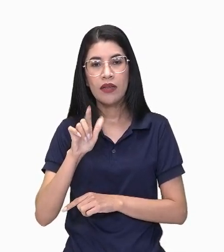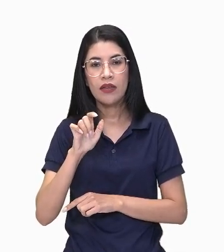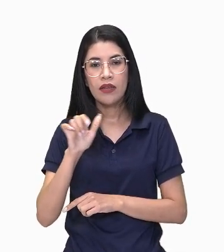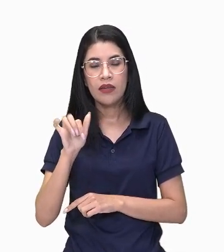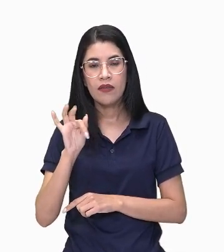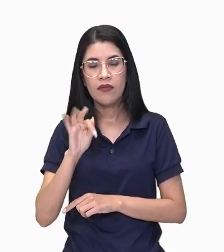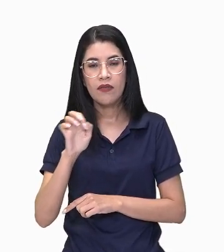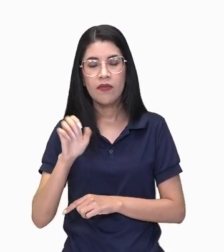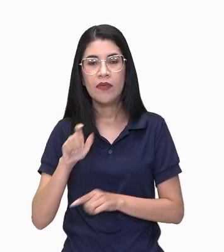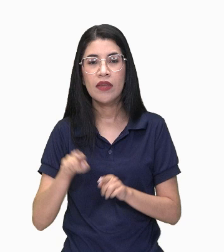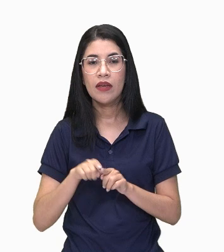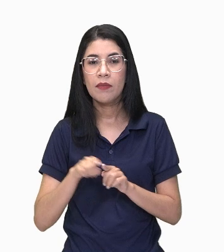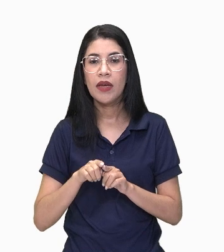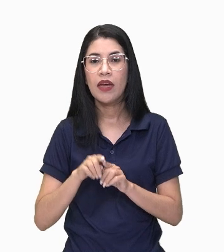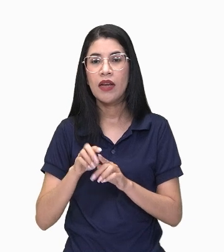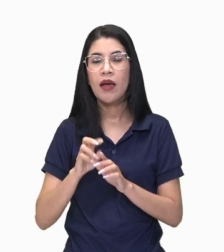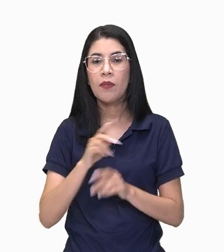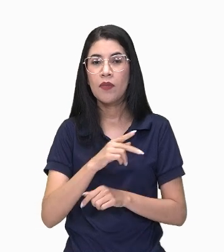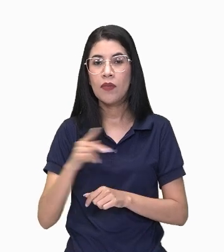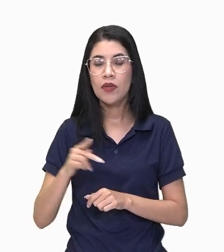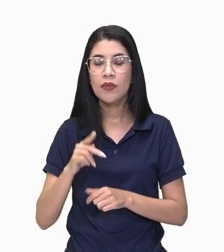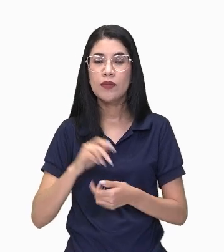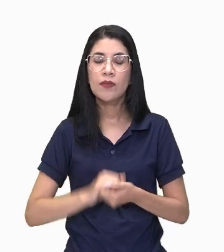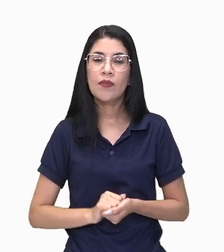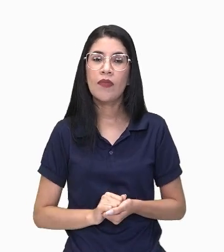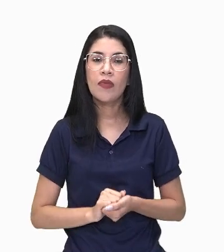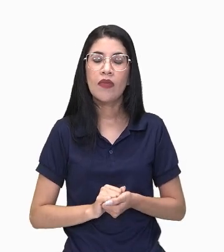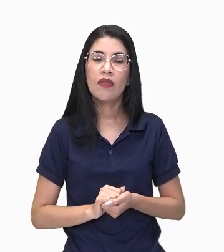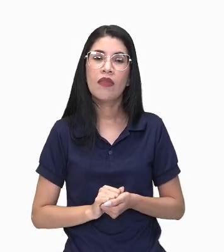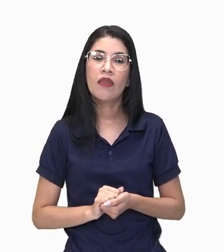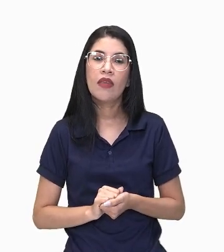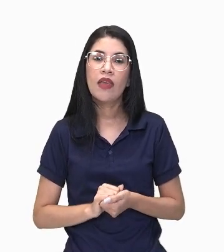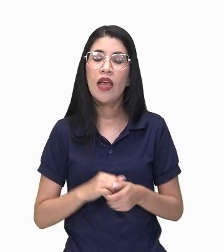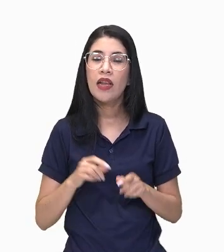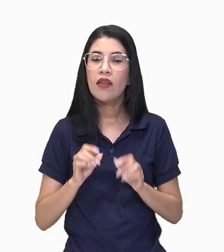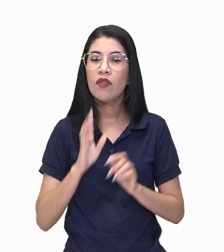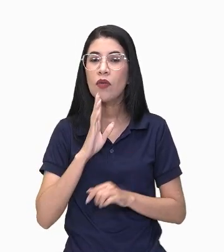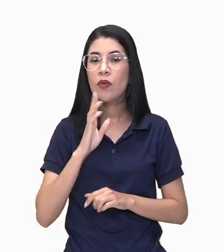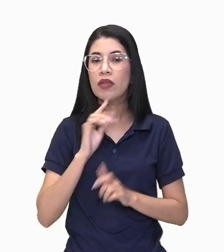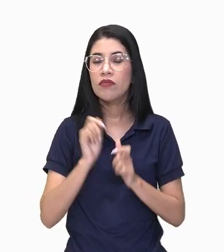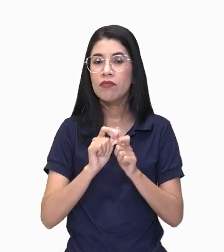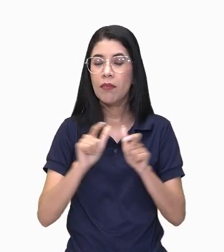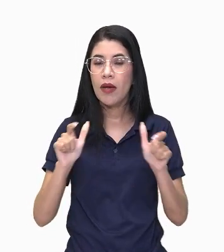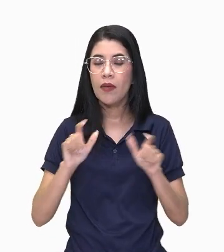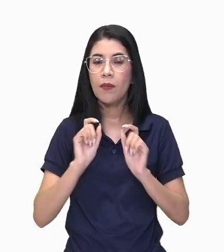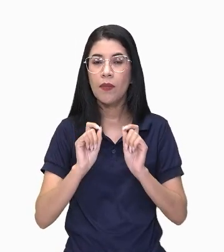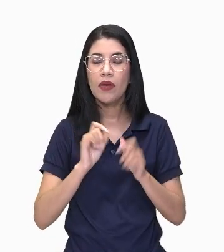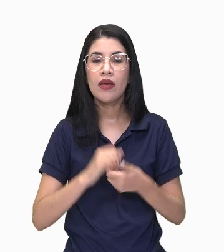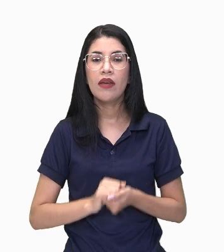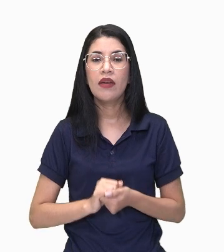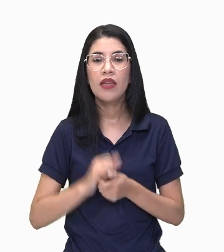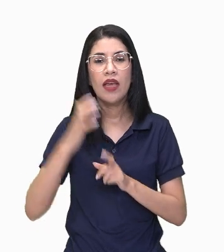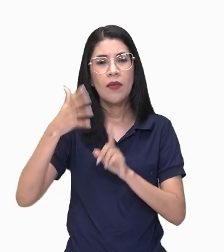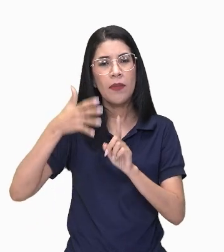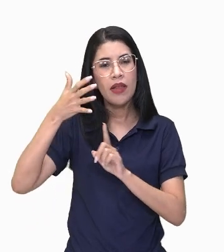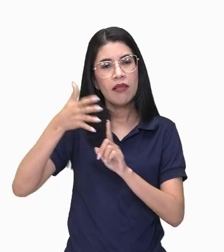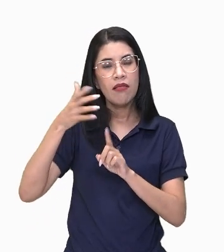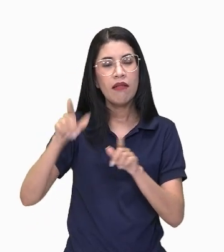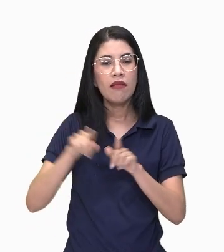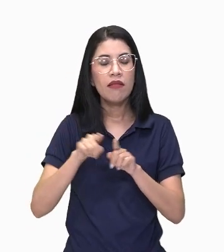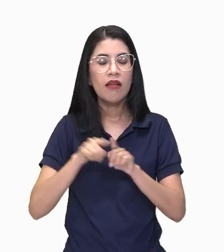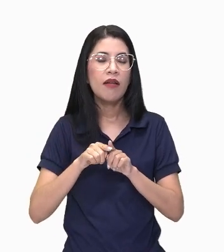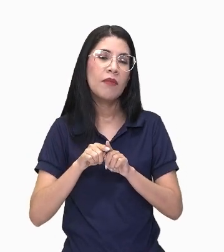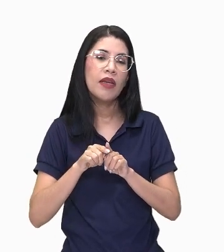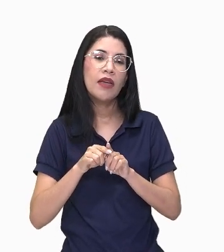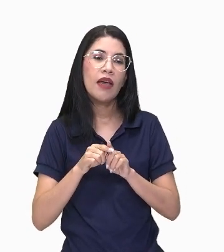de Praga, atual República Tcheca, tornou-se conhecido por ser brilhante orador e por fazer sermões